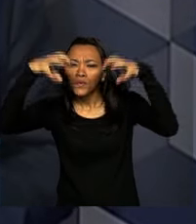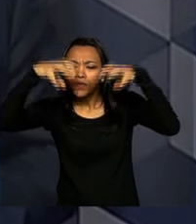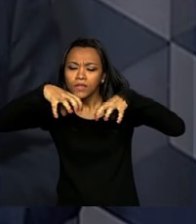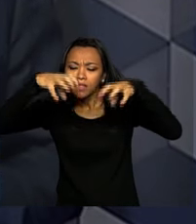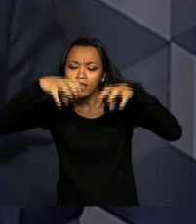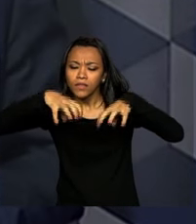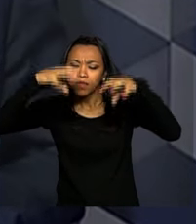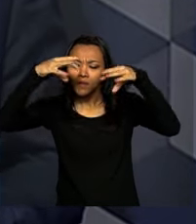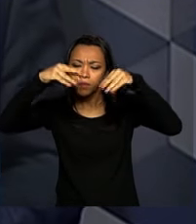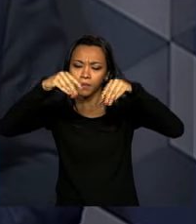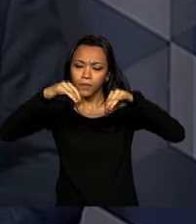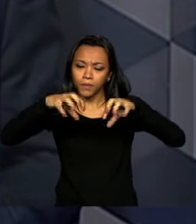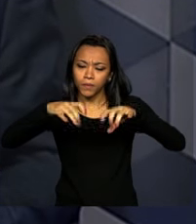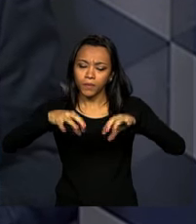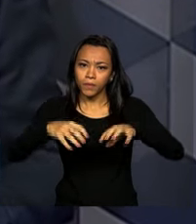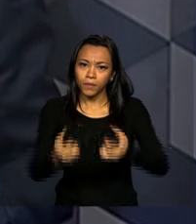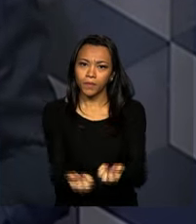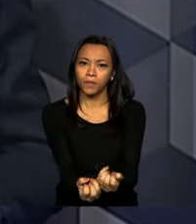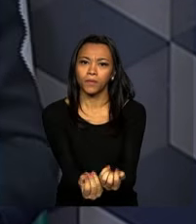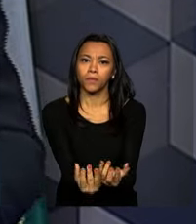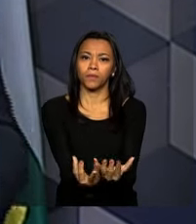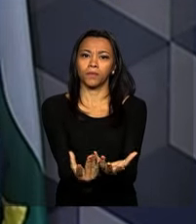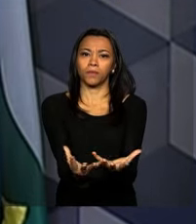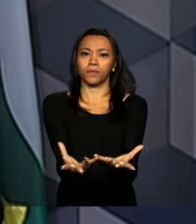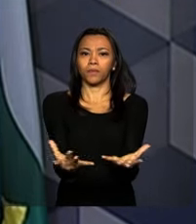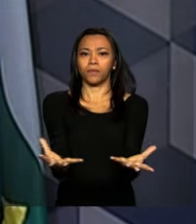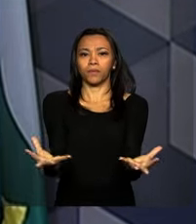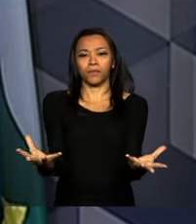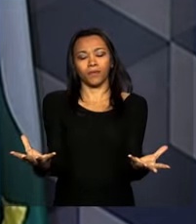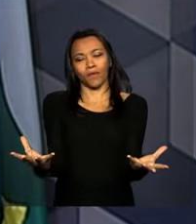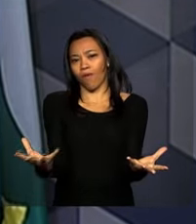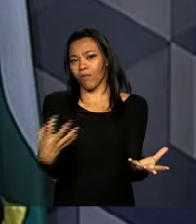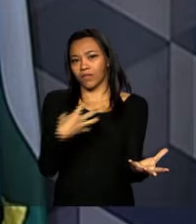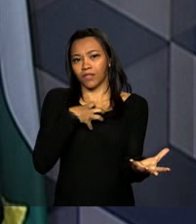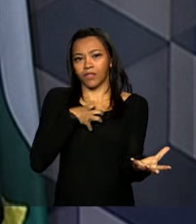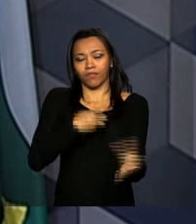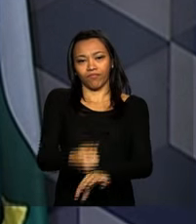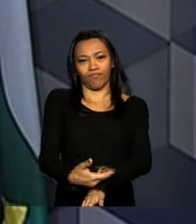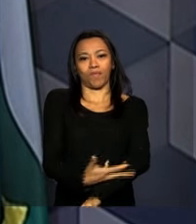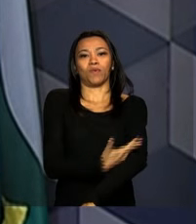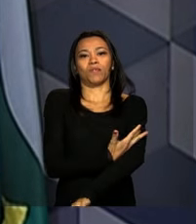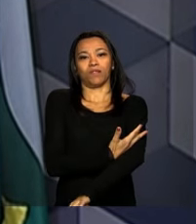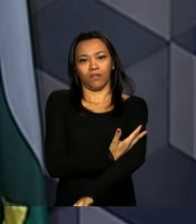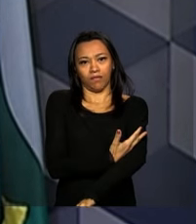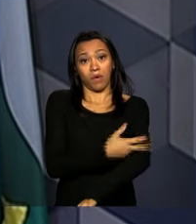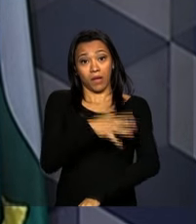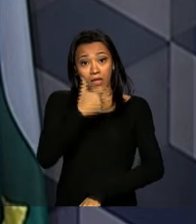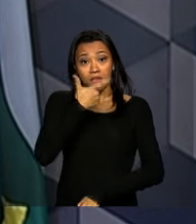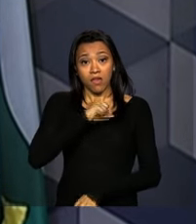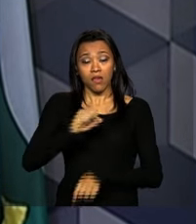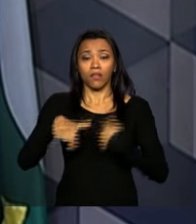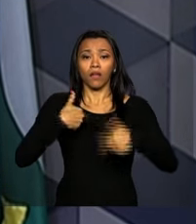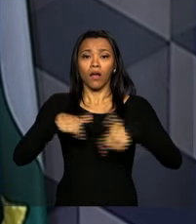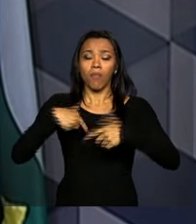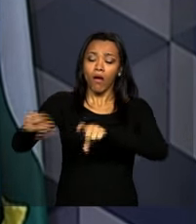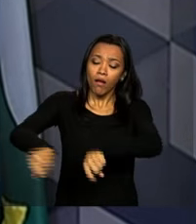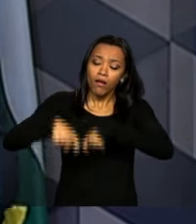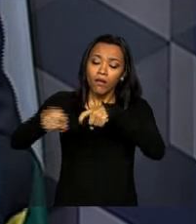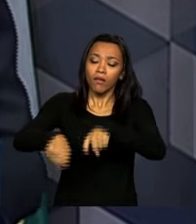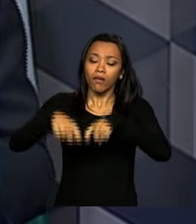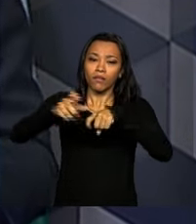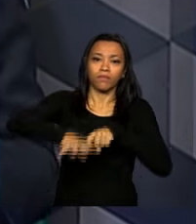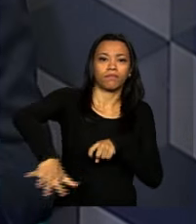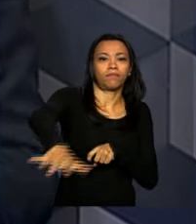lavoura. Aí, Patrus, não há quem se emocione. Não há agricultor, como disse o Alexandre